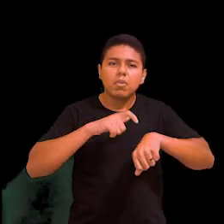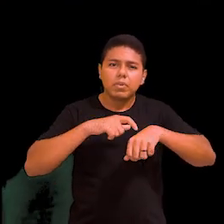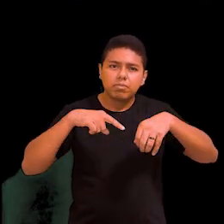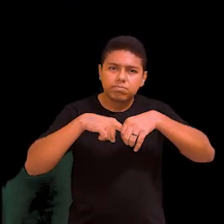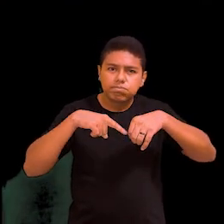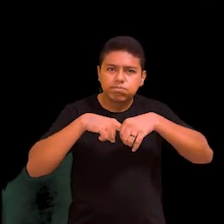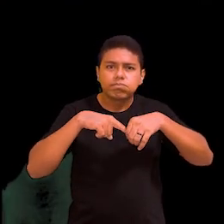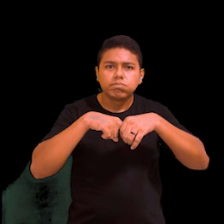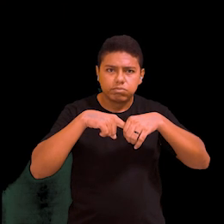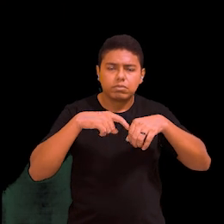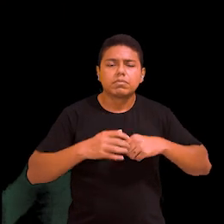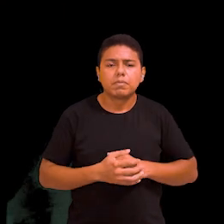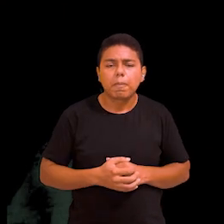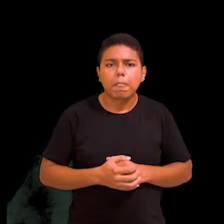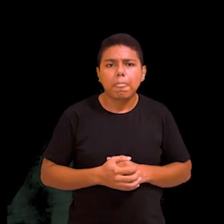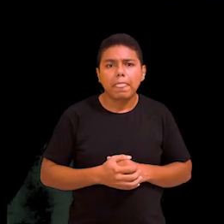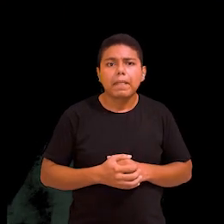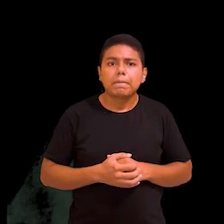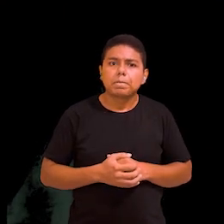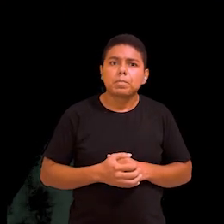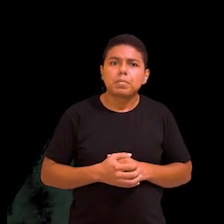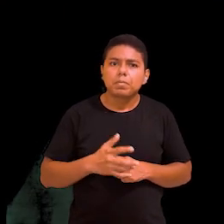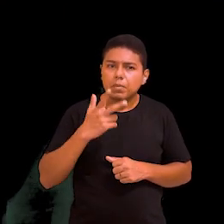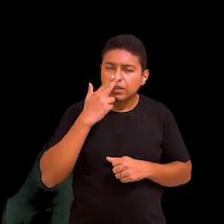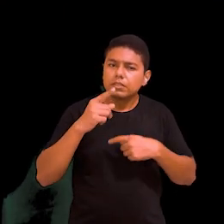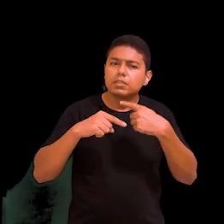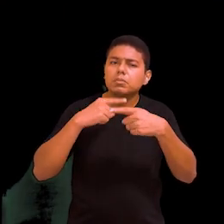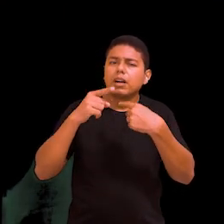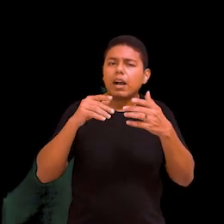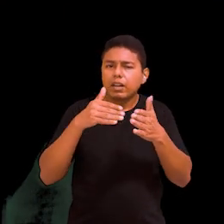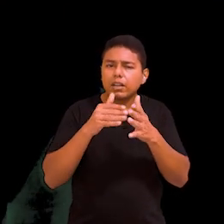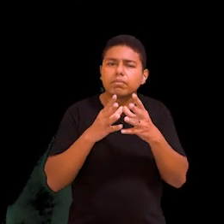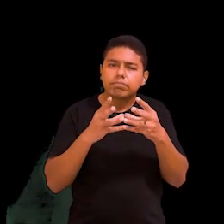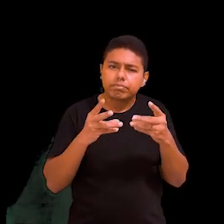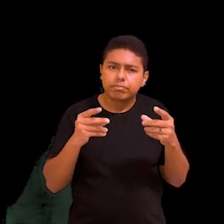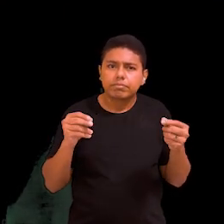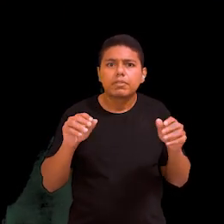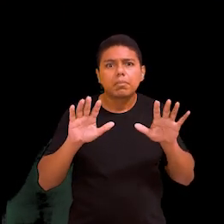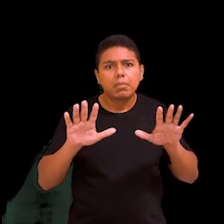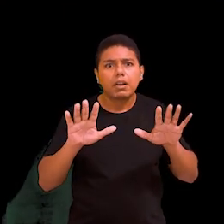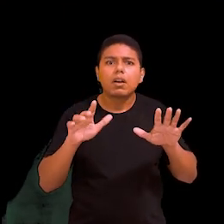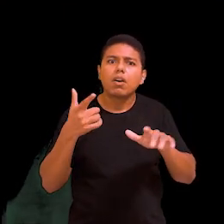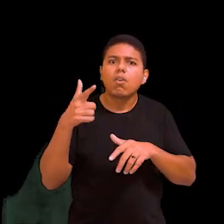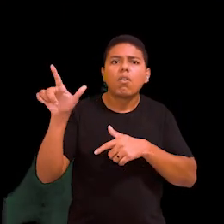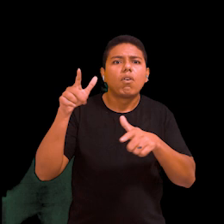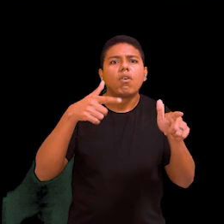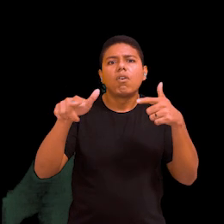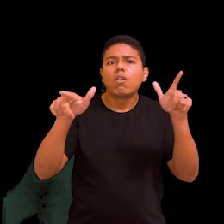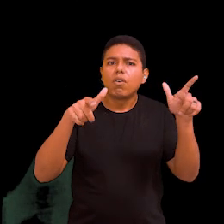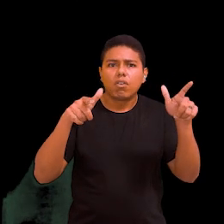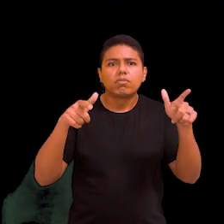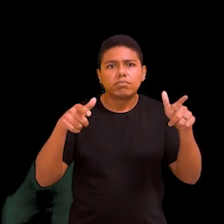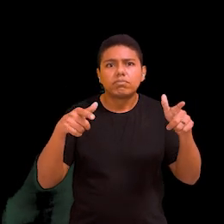relação especialmente à penetração, recomenda-se que seja um pouco postergada até a